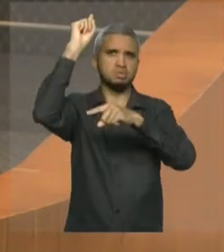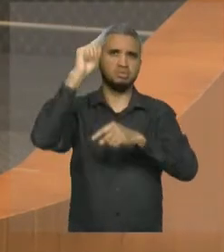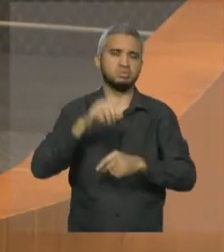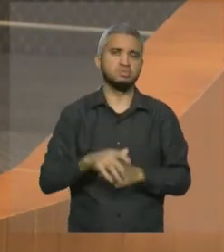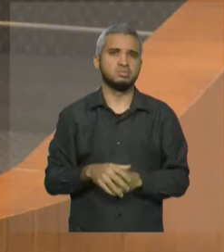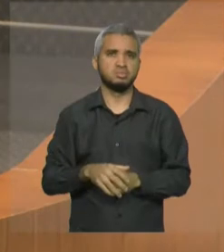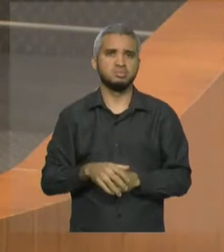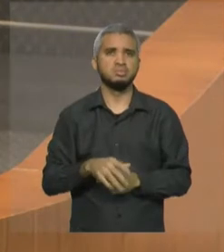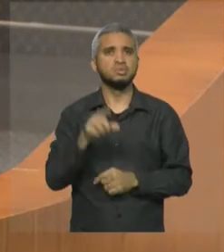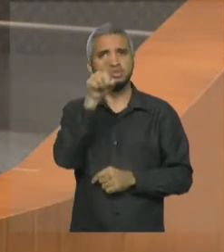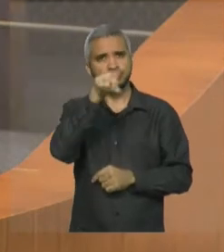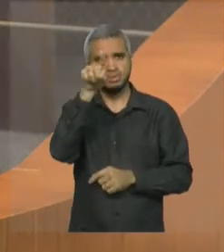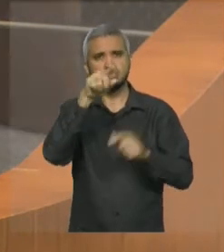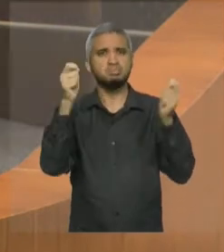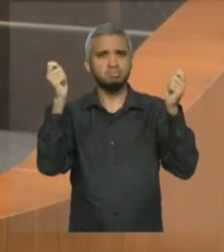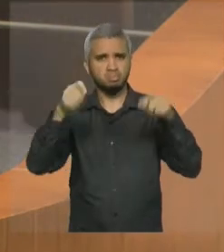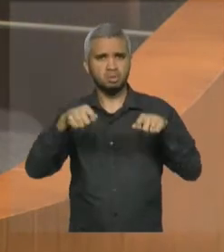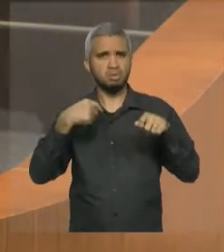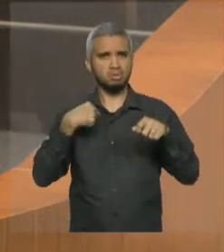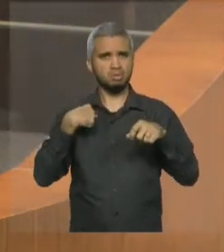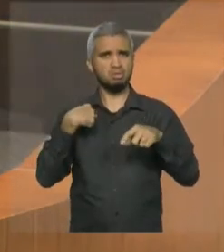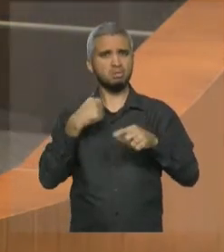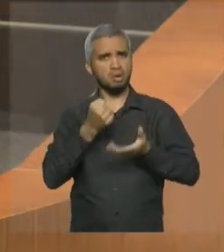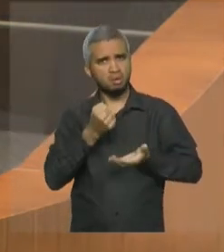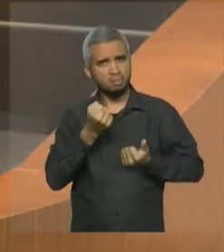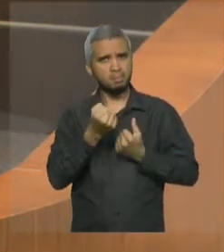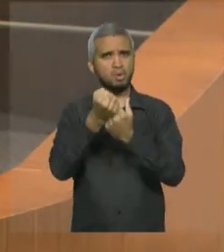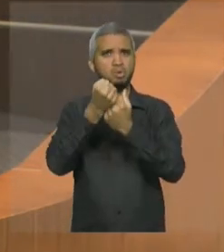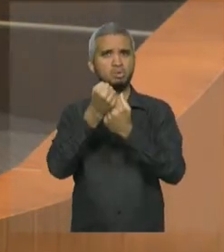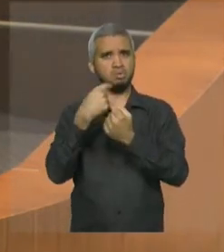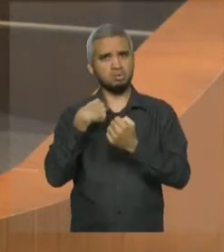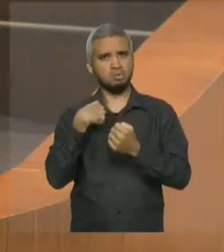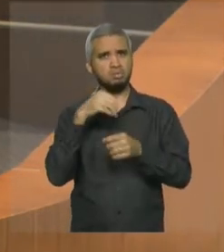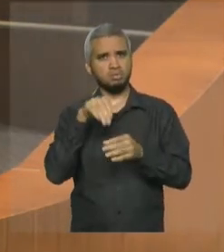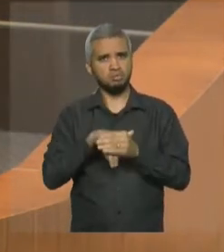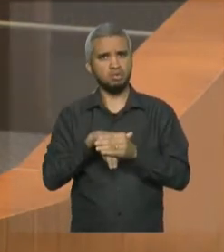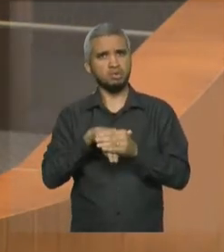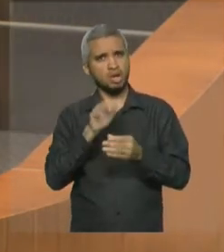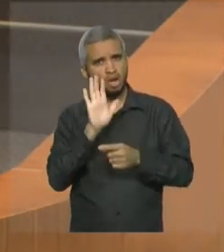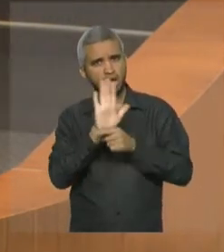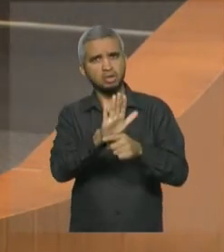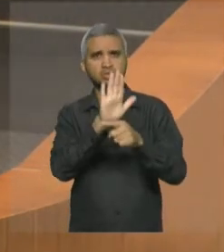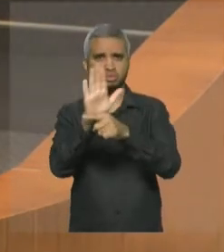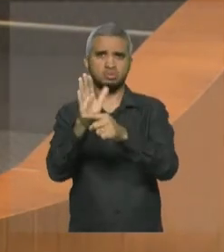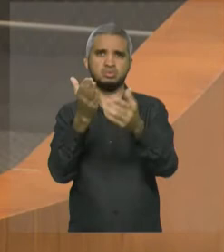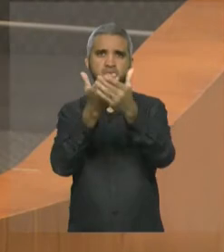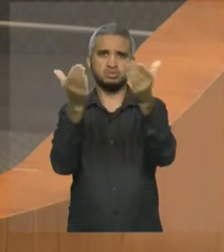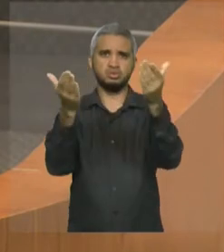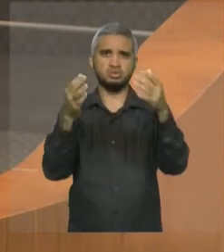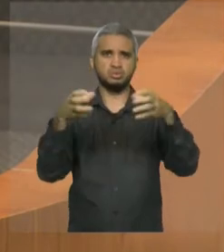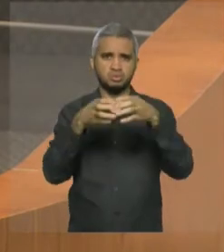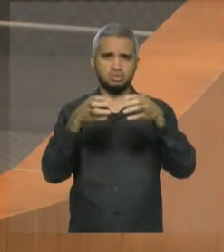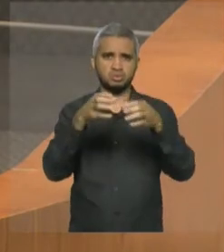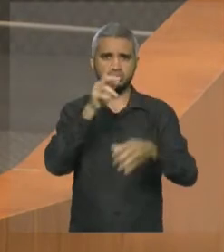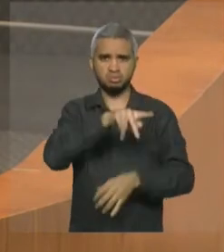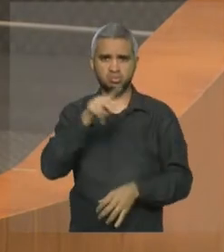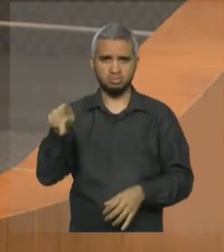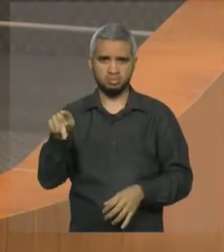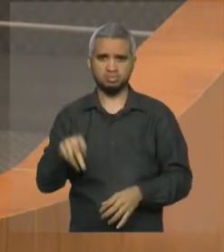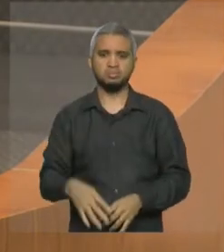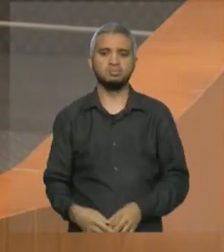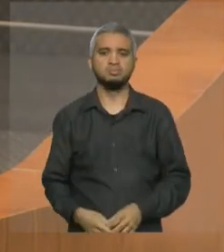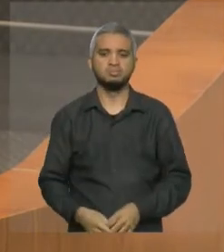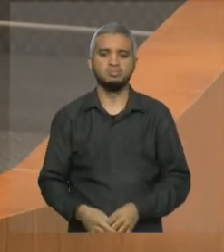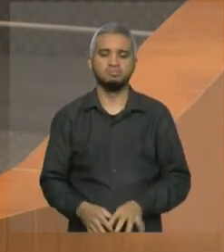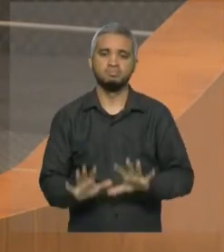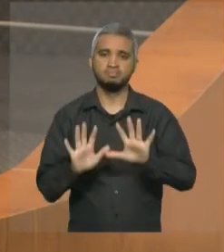vocês podem contar comigo. Nunca neguei minha voz, meu voto e nem minhas palavras em relação à minha classe. Mas, presidente,